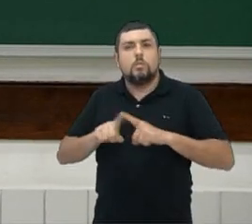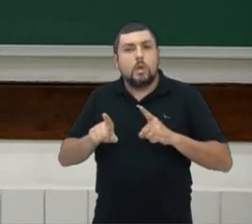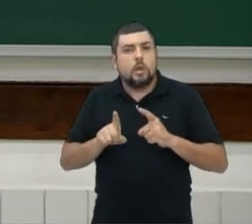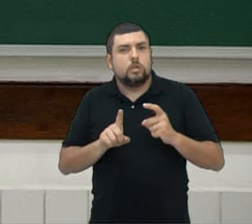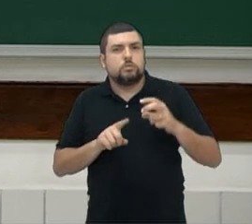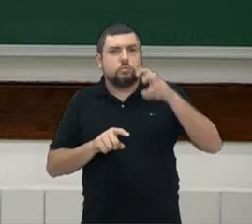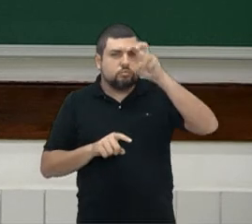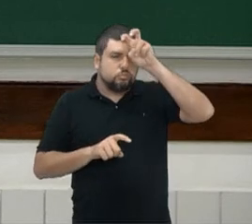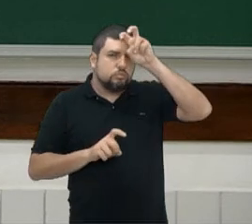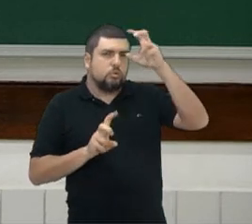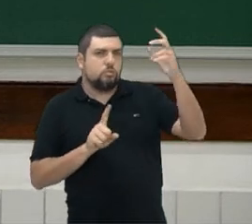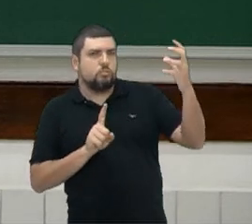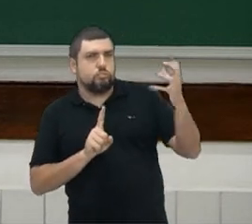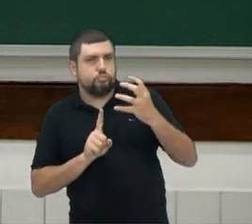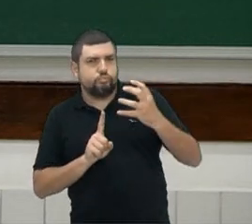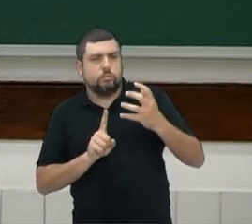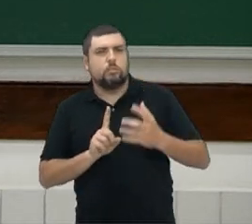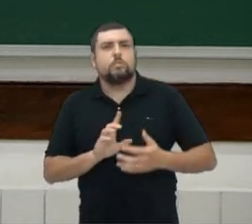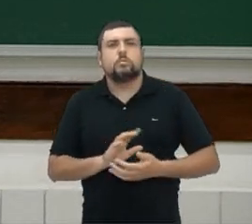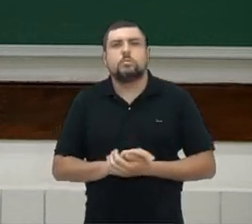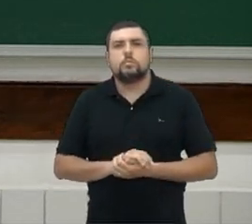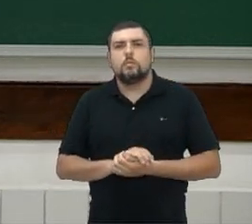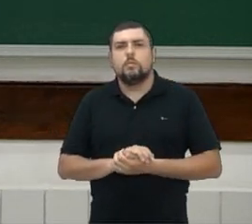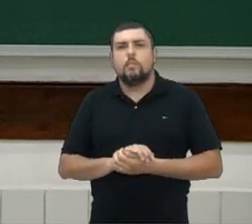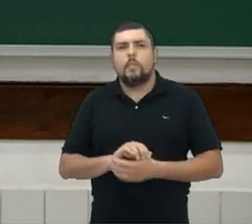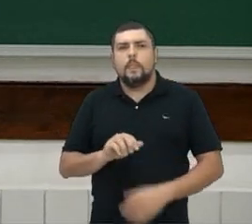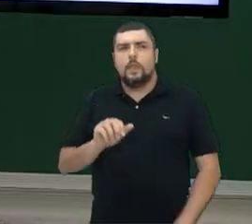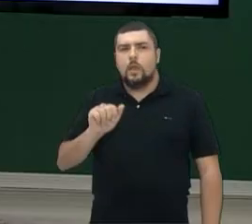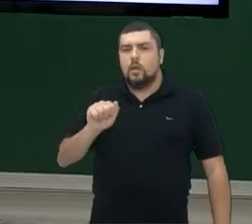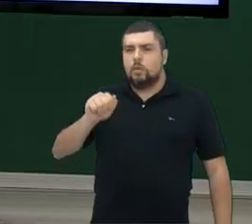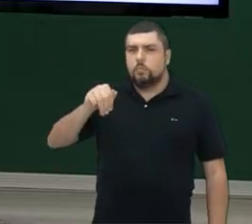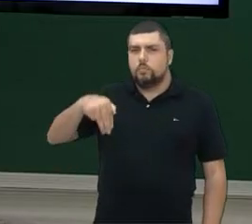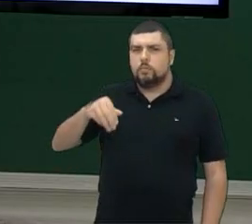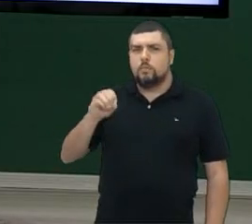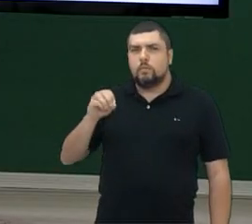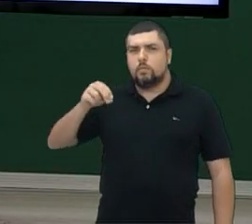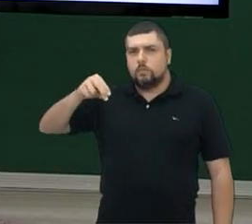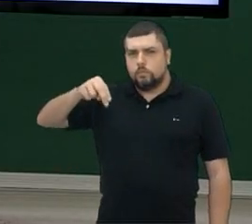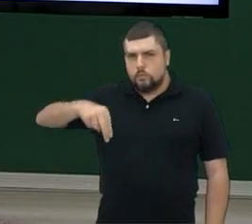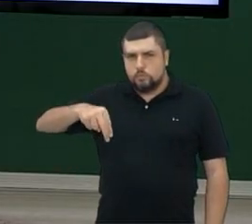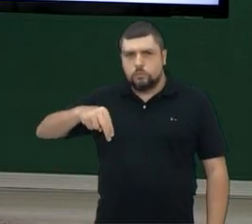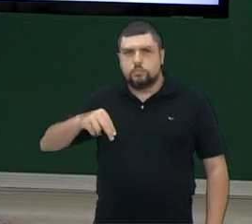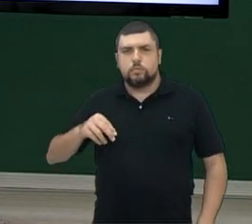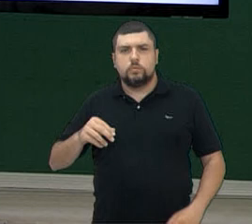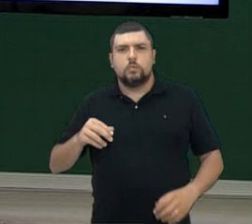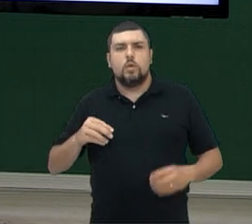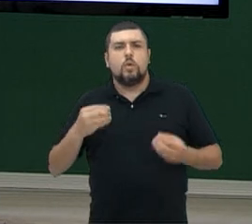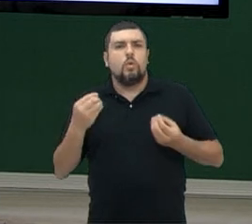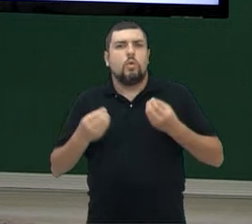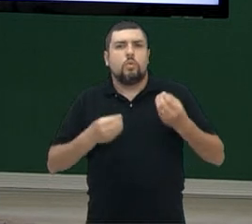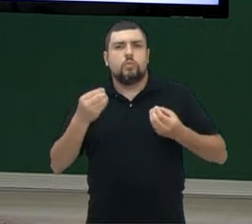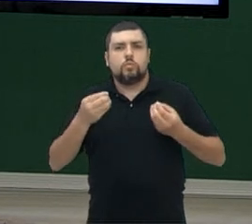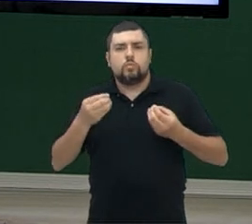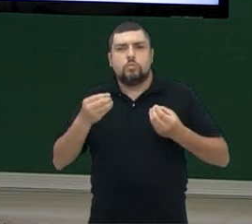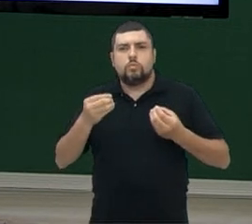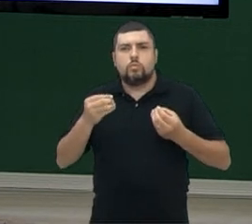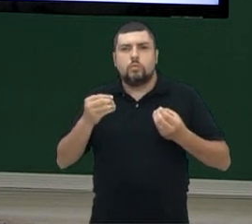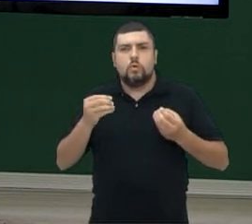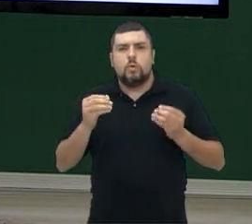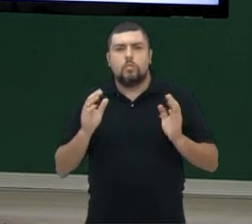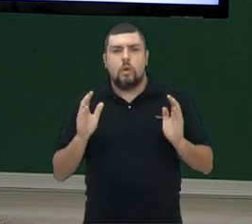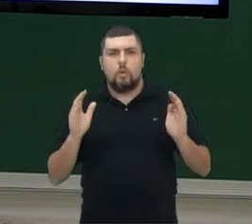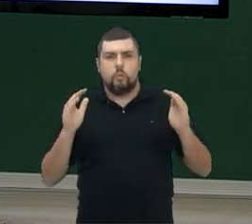da religião egípcia. Amon, eu trouxe uma imagem aqui do templo de Amon em Naca, é uma